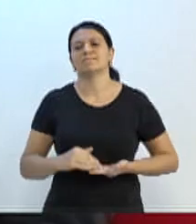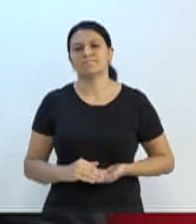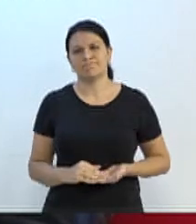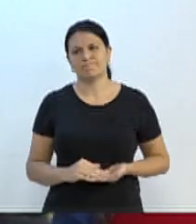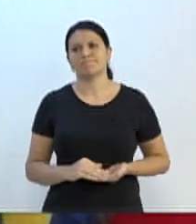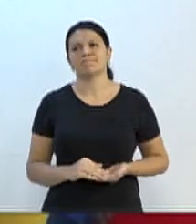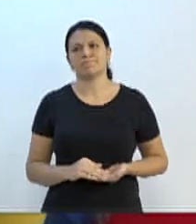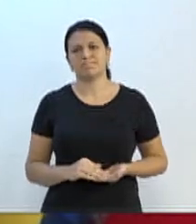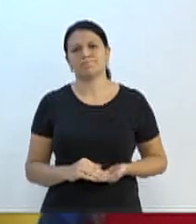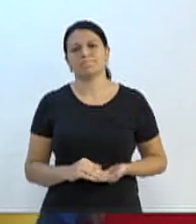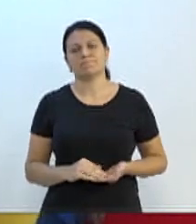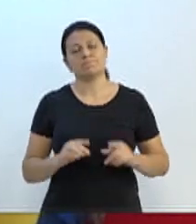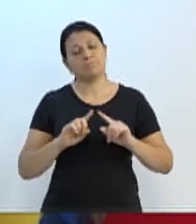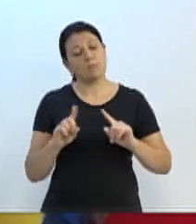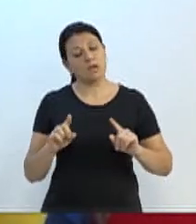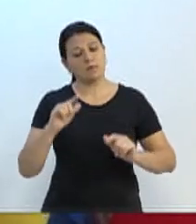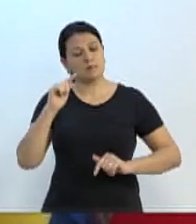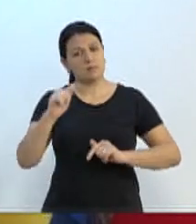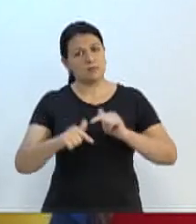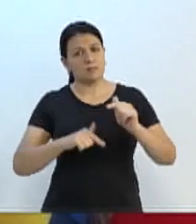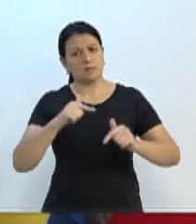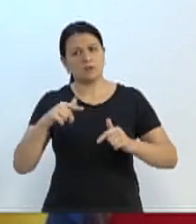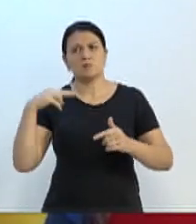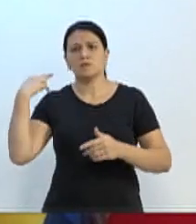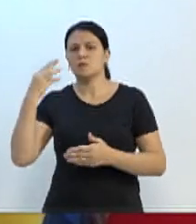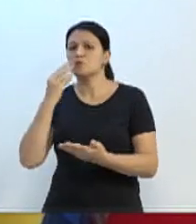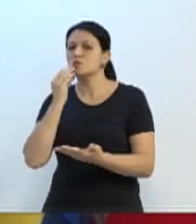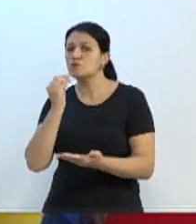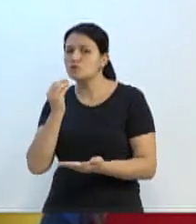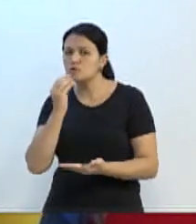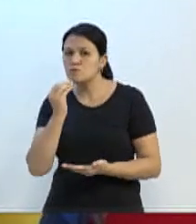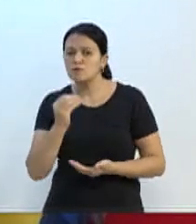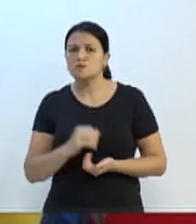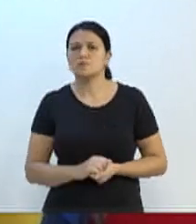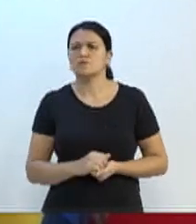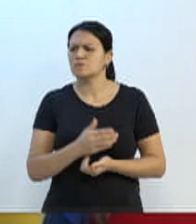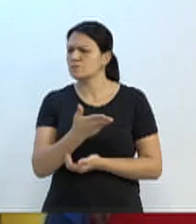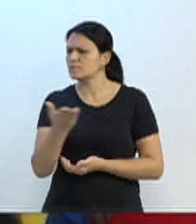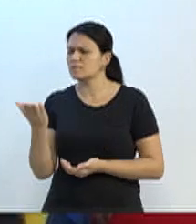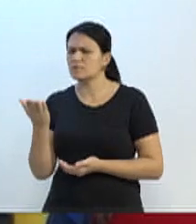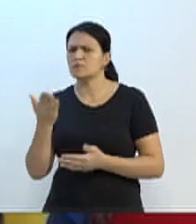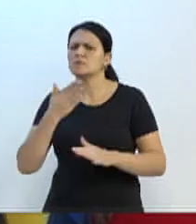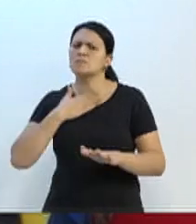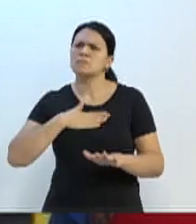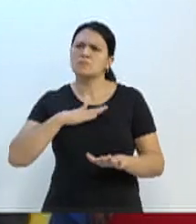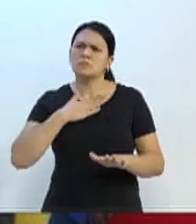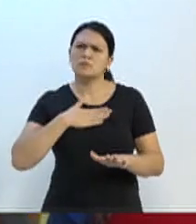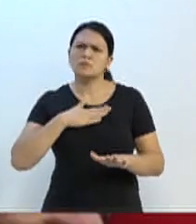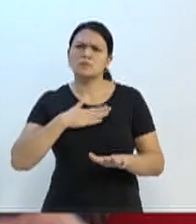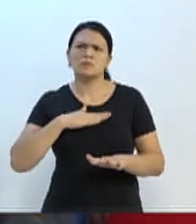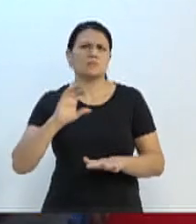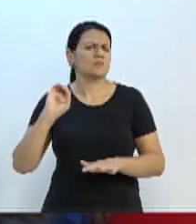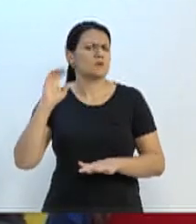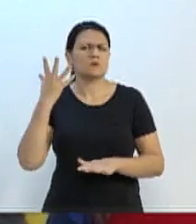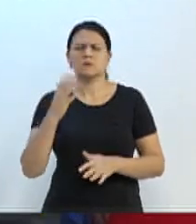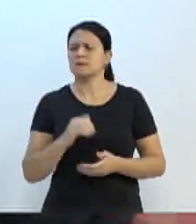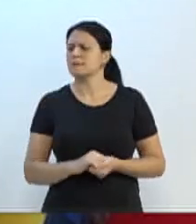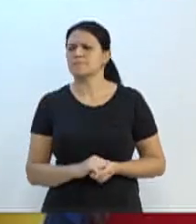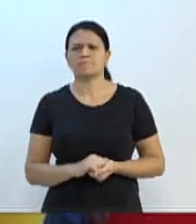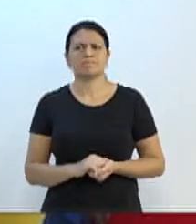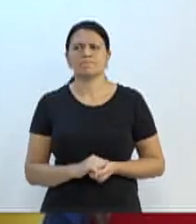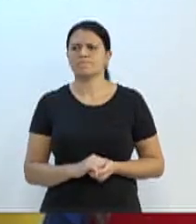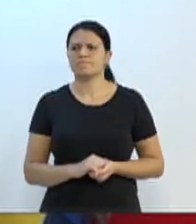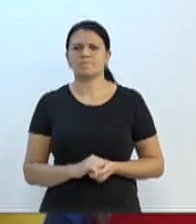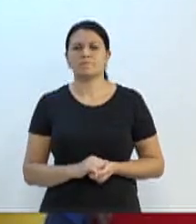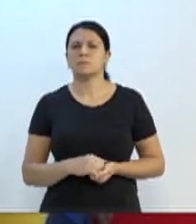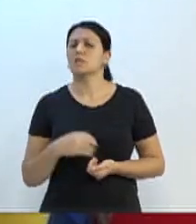Mas o trabalhador, vereador Gilson, senhores vereadores, pode ficar tranquilo, isso não vai acontecer, nós não vamos permitir. E quando eu